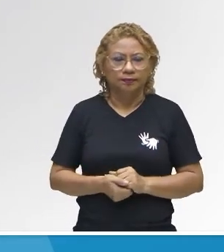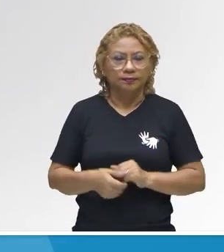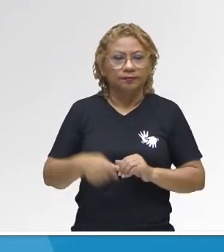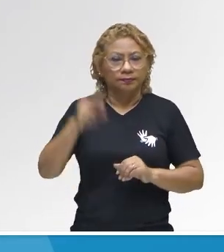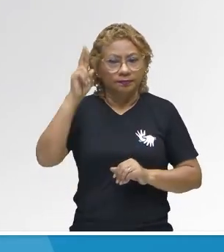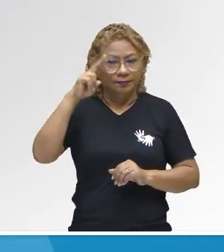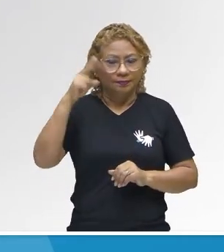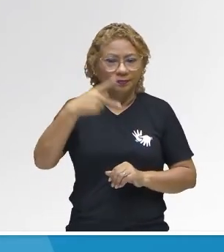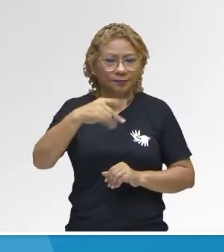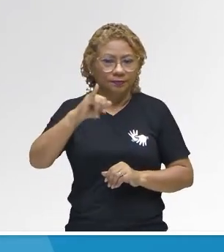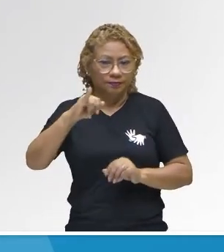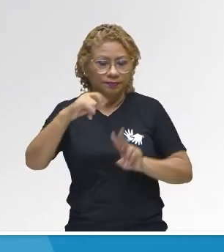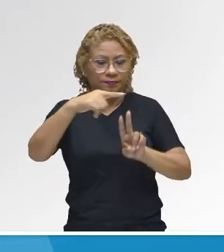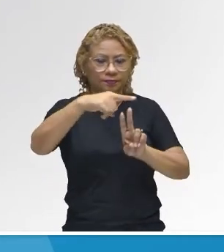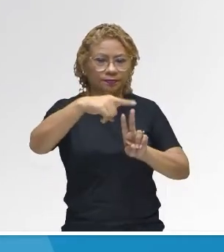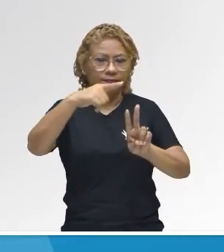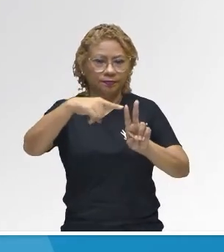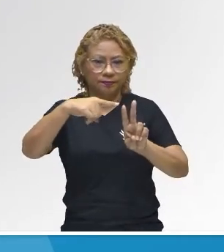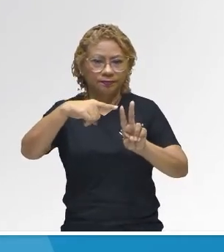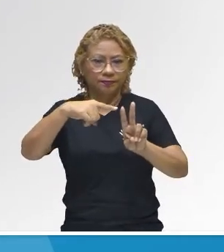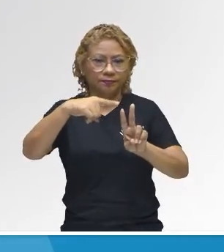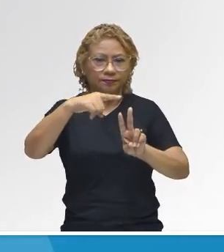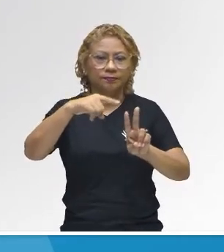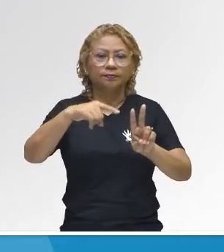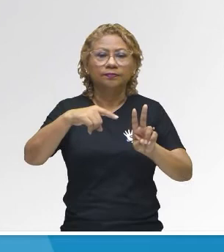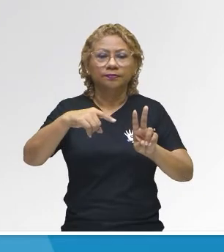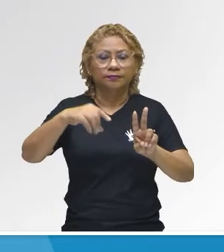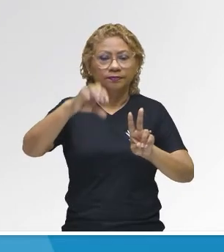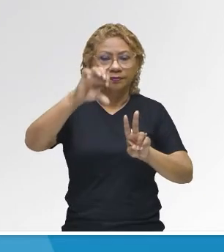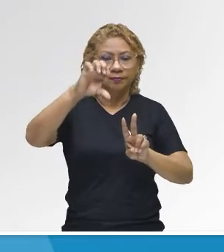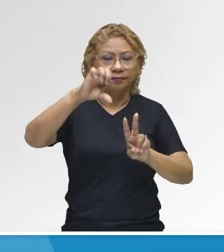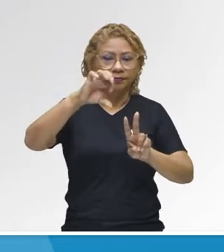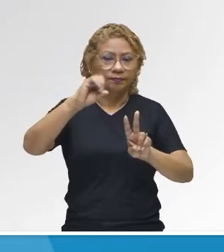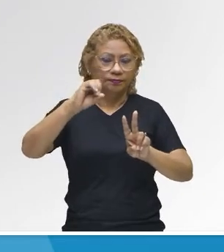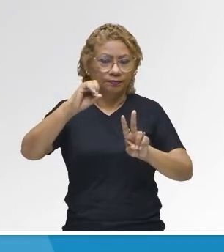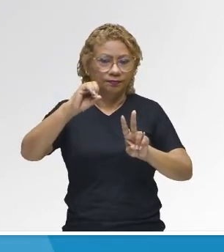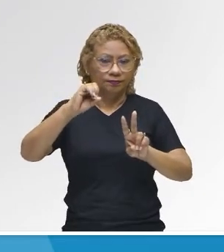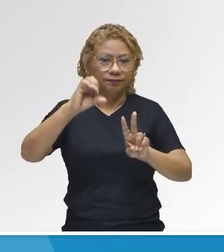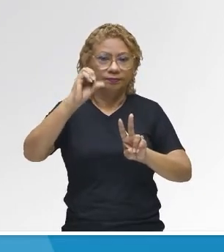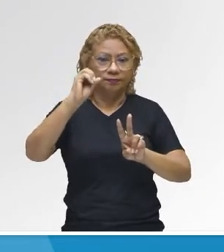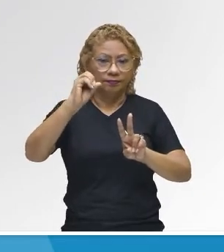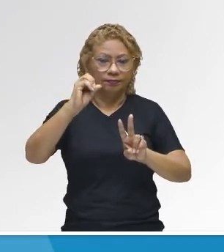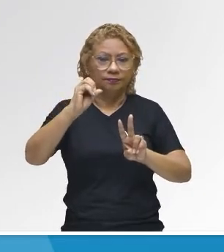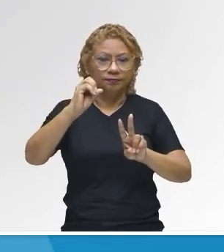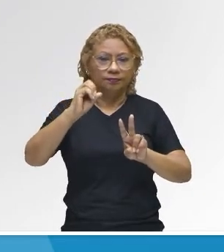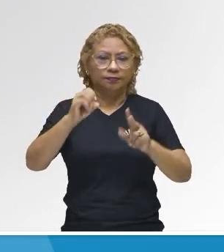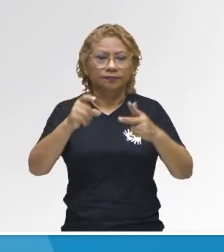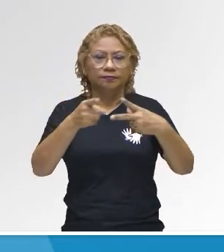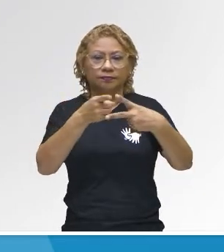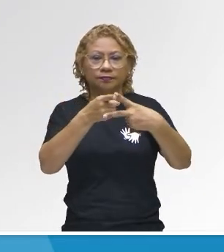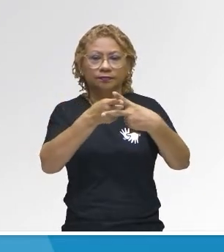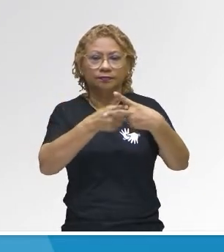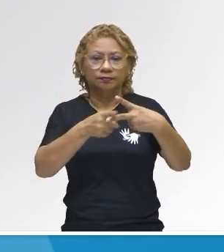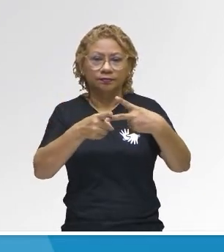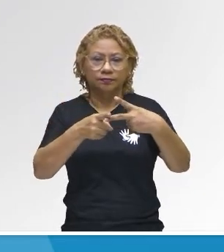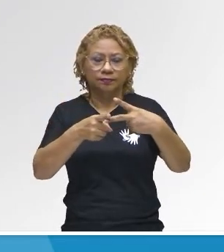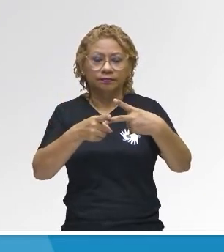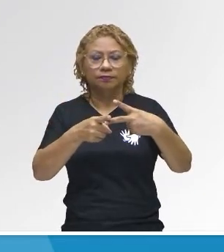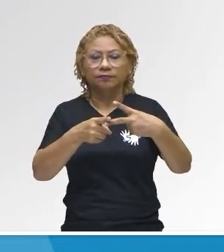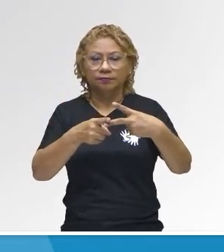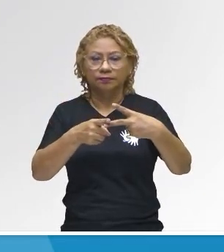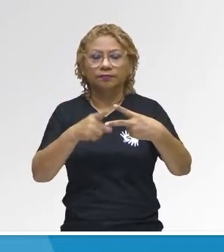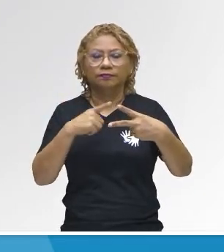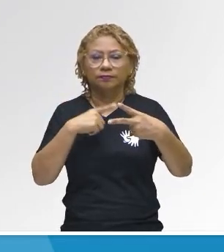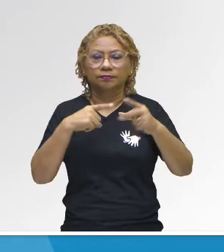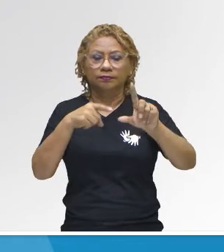2 equivale a 90 graus. Que é o ângulo que fica nessa direção aqui, ó, o ângulo